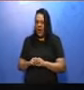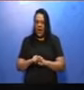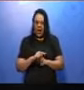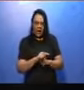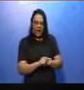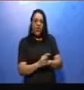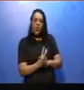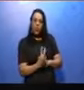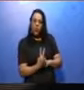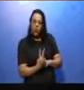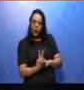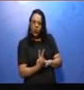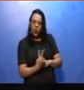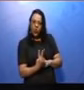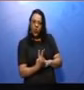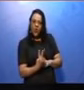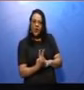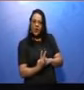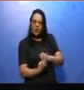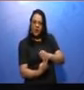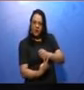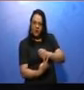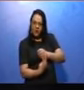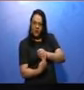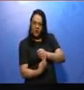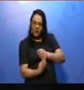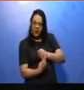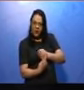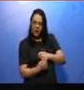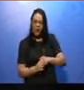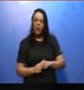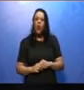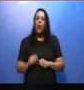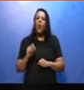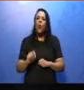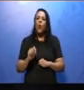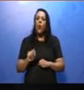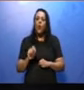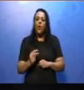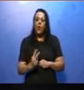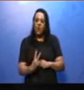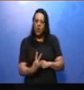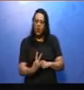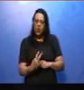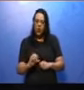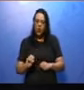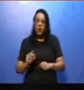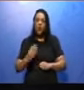composto? O período composto ele possui de 2 ou mais verbos.